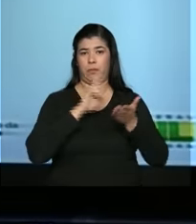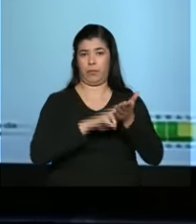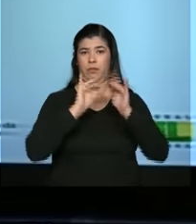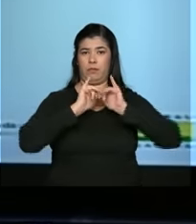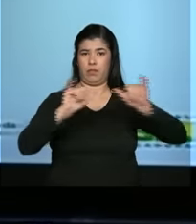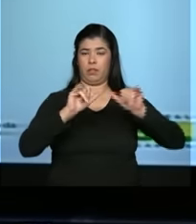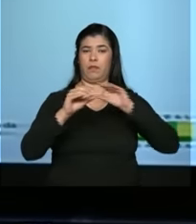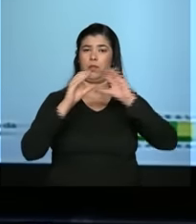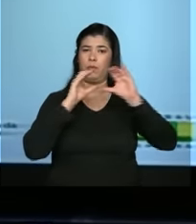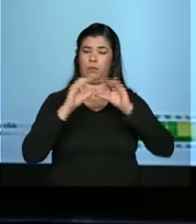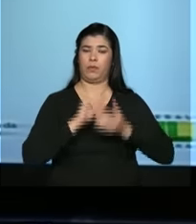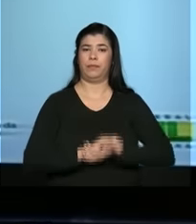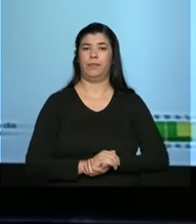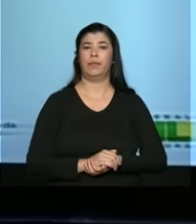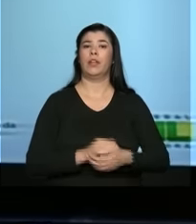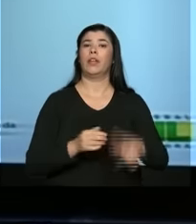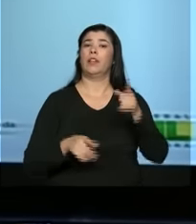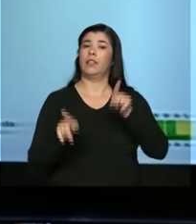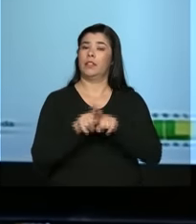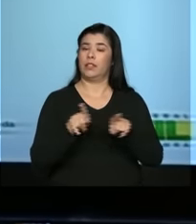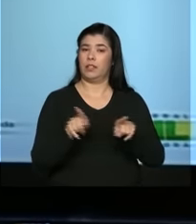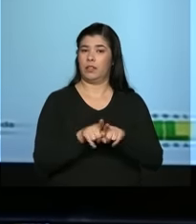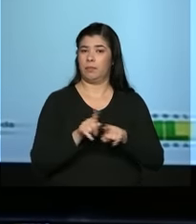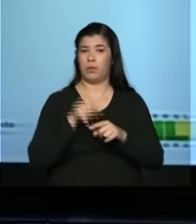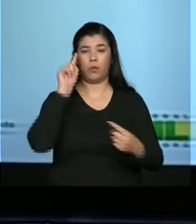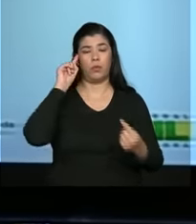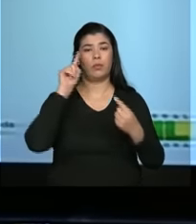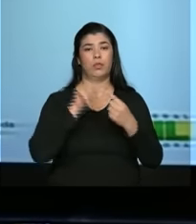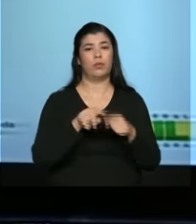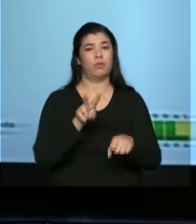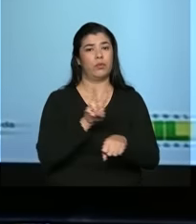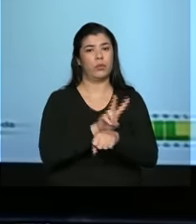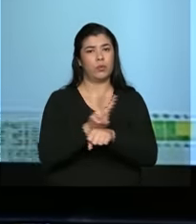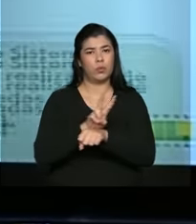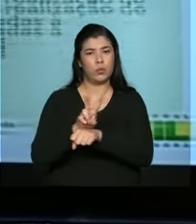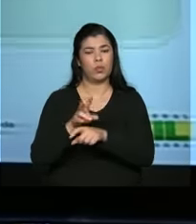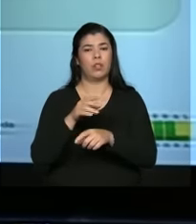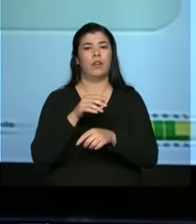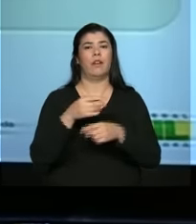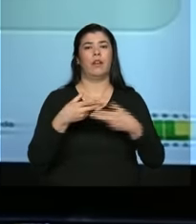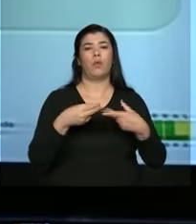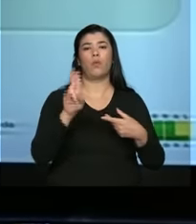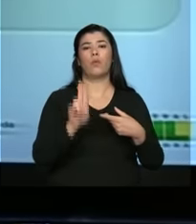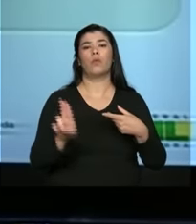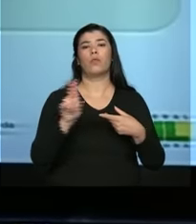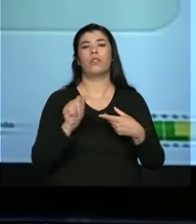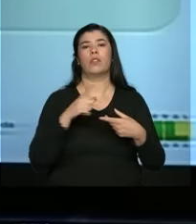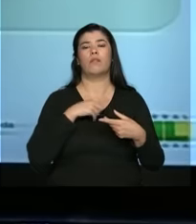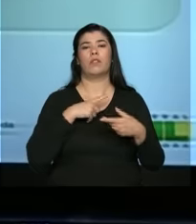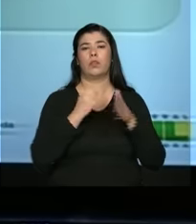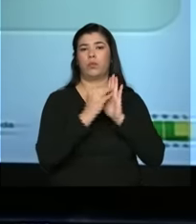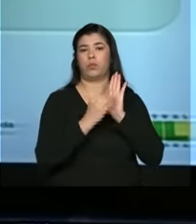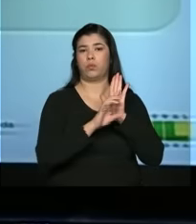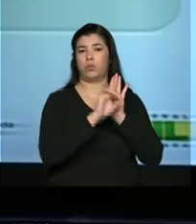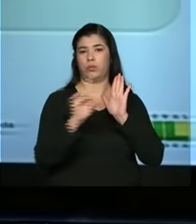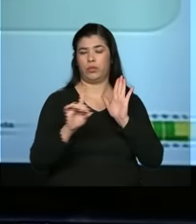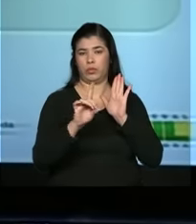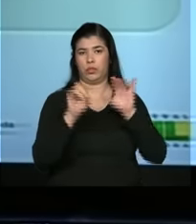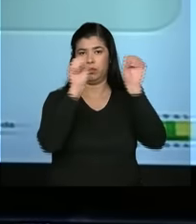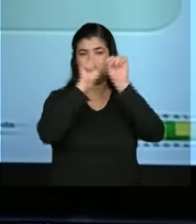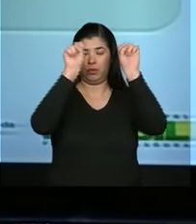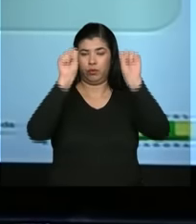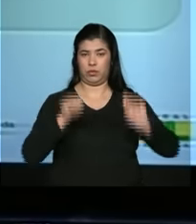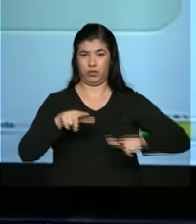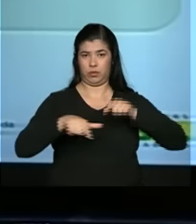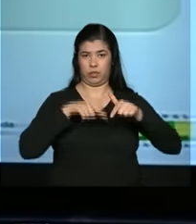objetivo de monitorar e fiscalizar o uso nós vamos definir uma agenda de trabalho do Sistema Nacional de auditoria do